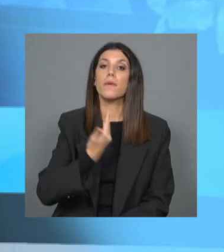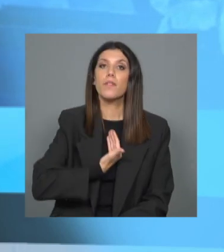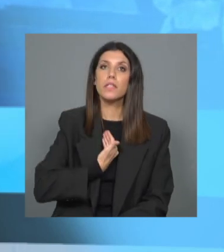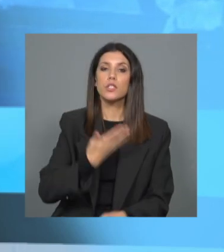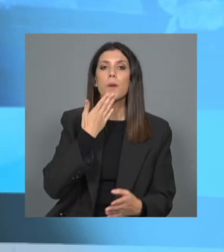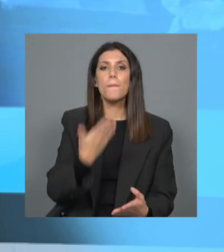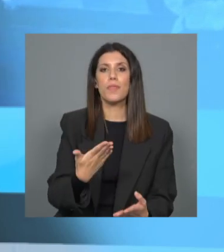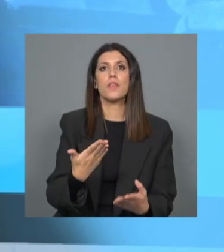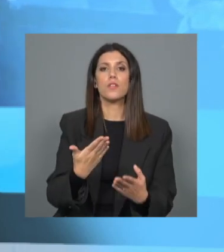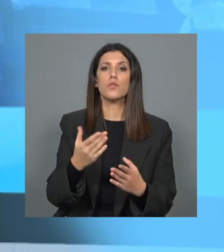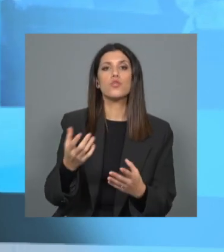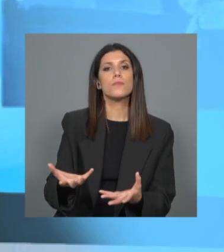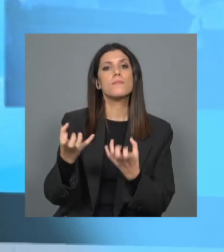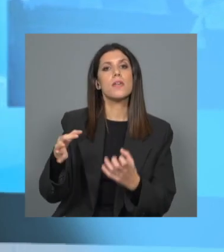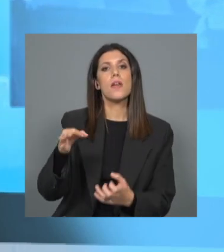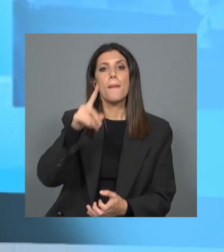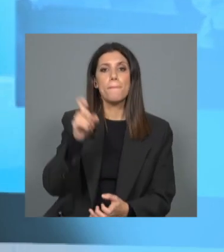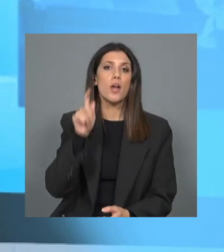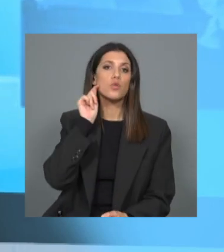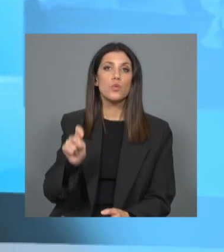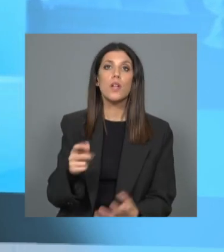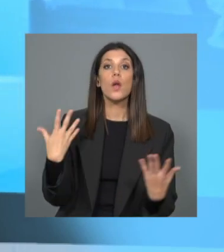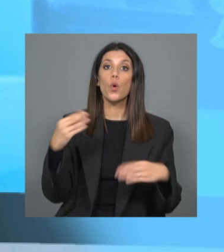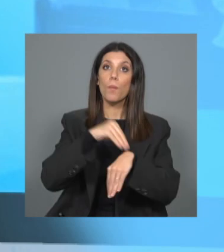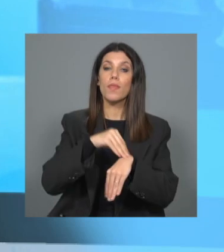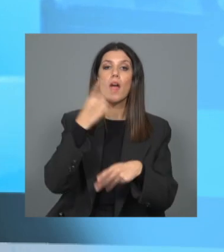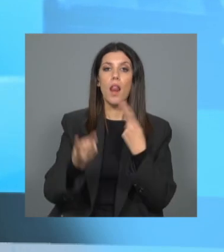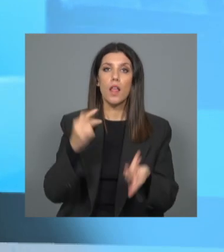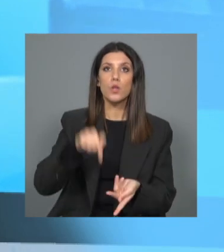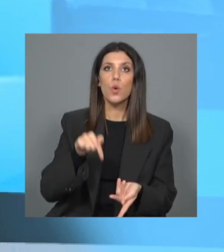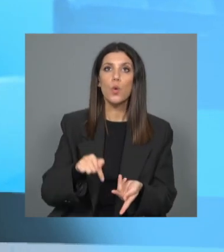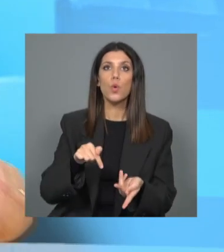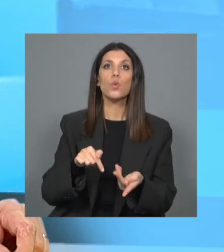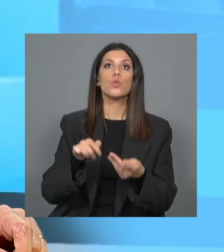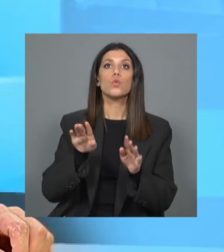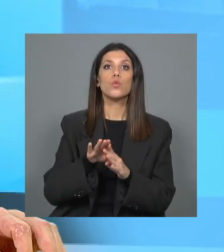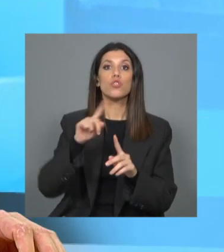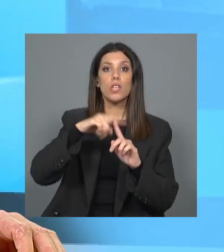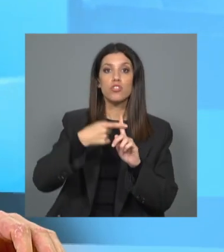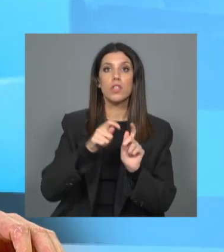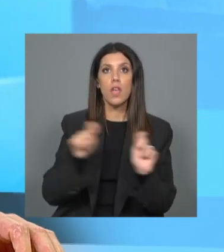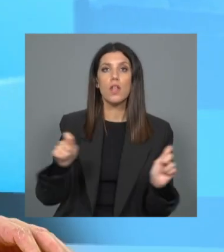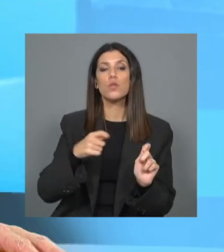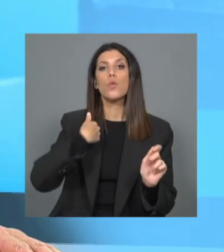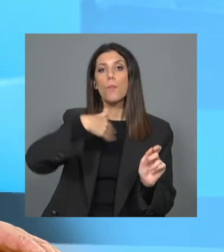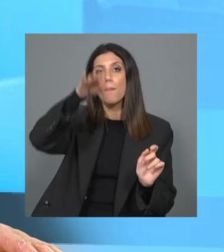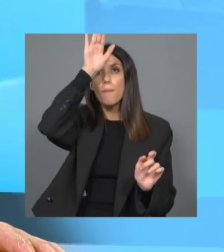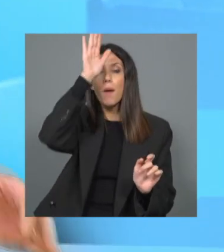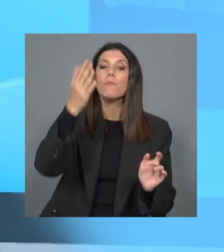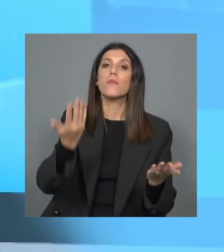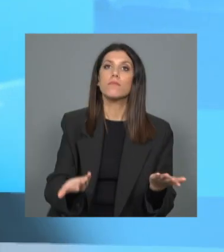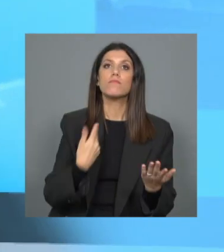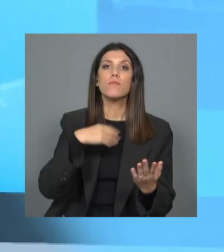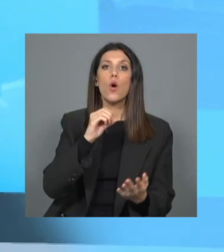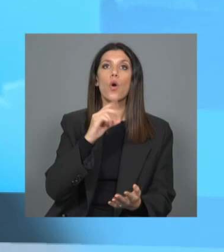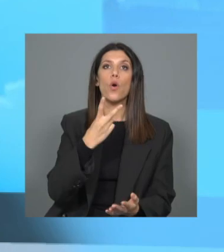Ucrânia e que queremos comentar nesta análise que fazemos hoje ao pontificado, a este ano do pontificado do Papa Francisco, com Otávio Carmo.